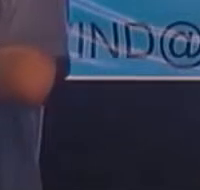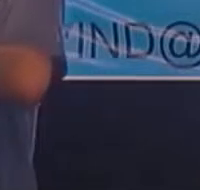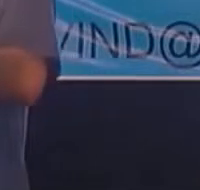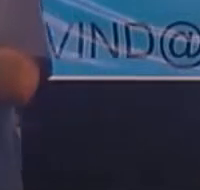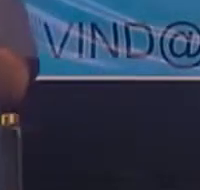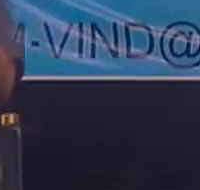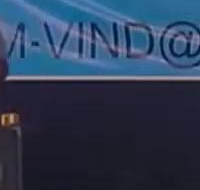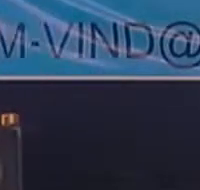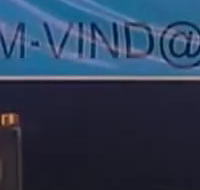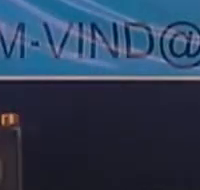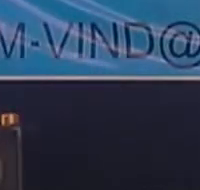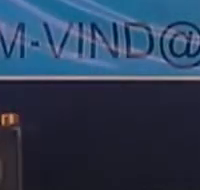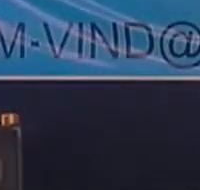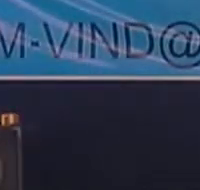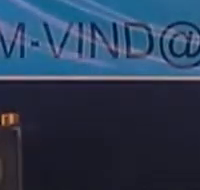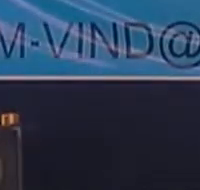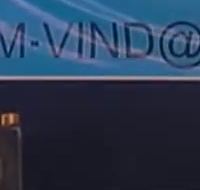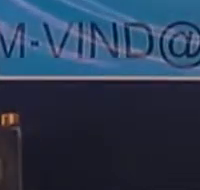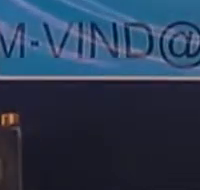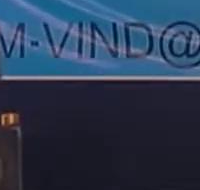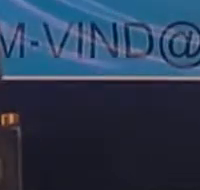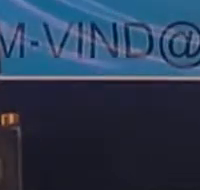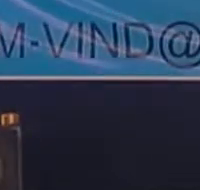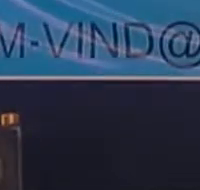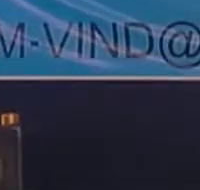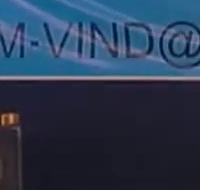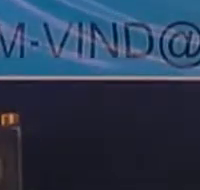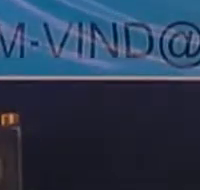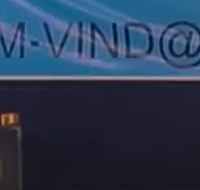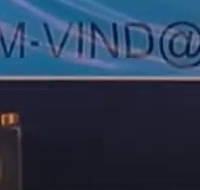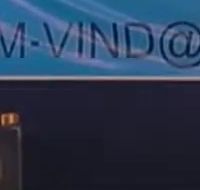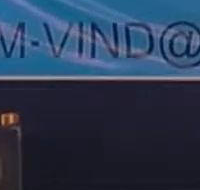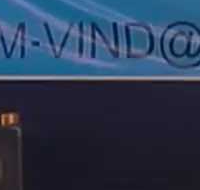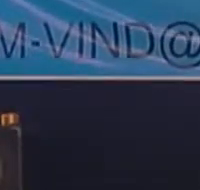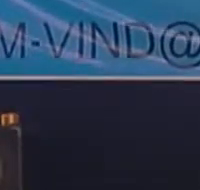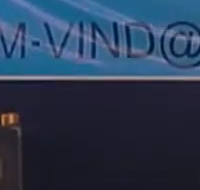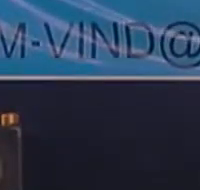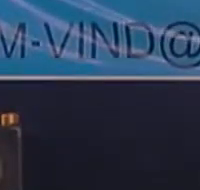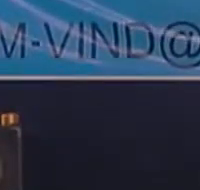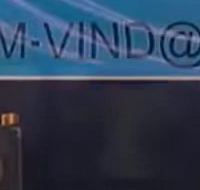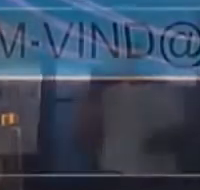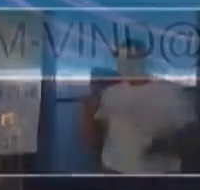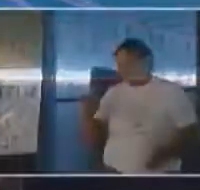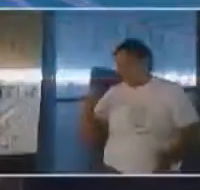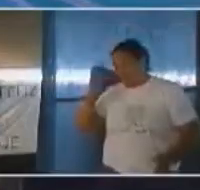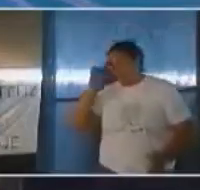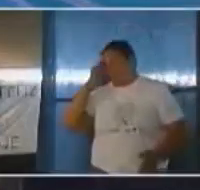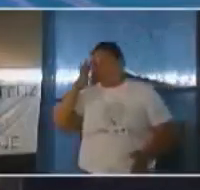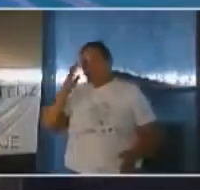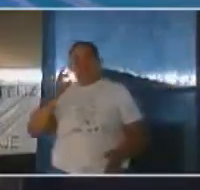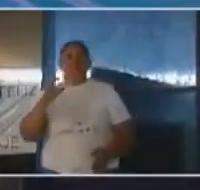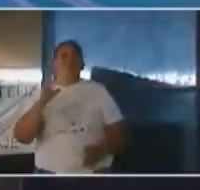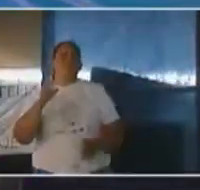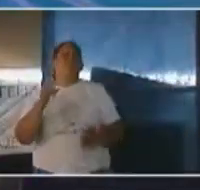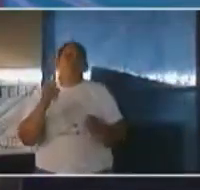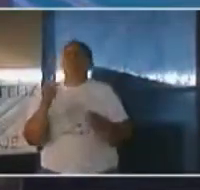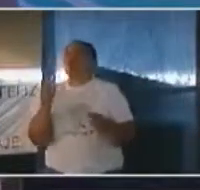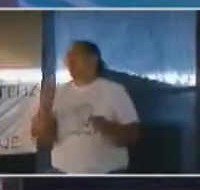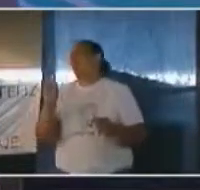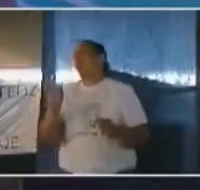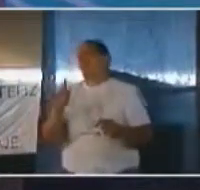Pouca gente ainda hoje solta pandorgas. Pouca gente constrói suas próprias